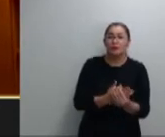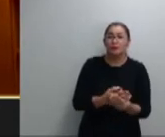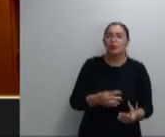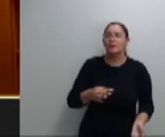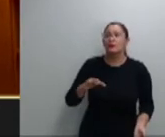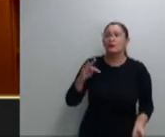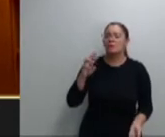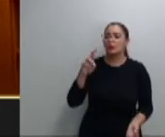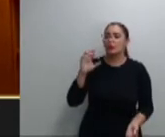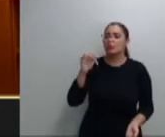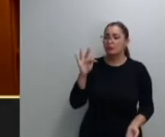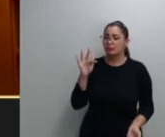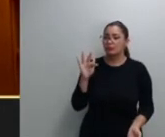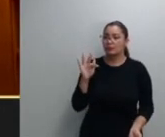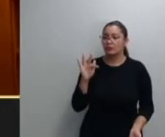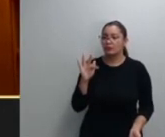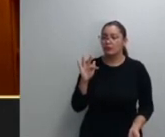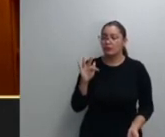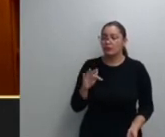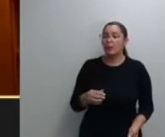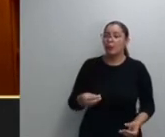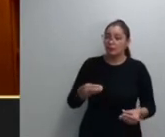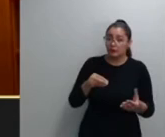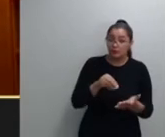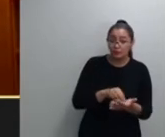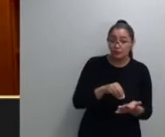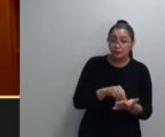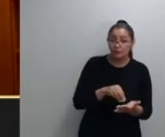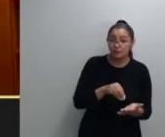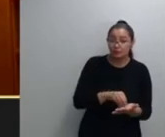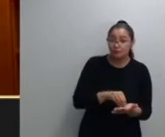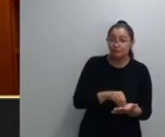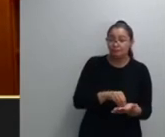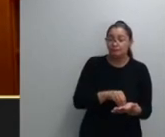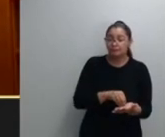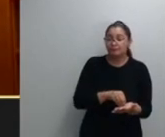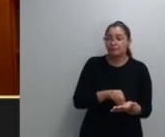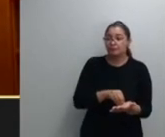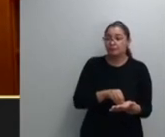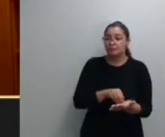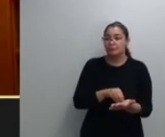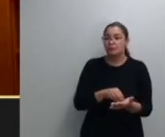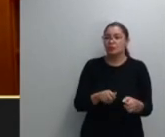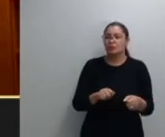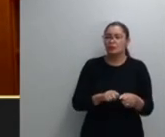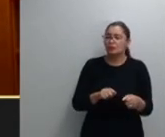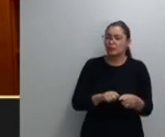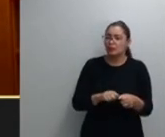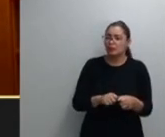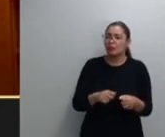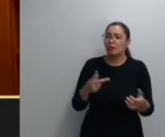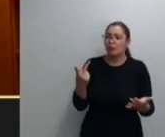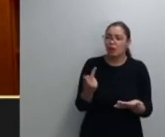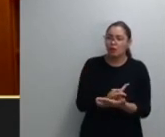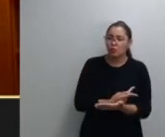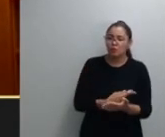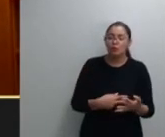o Tribunal ACO, manteve o entendimento da Receita Federal, o que fez em surgir o recurso especial hora